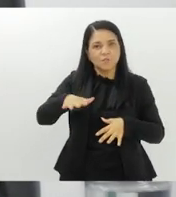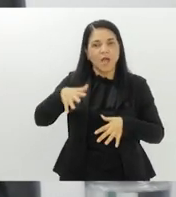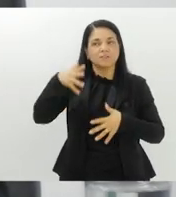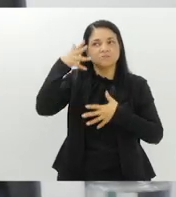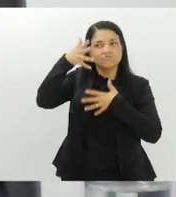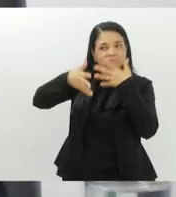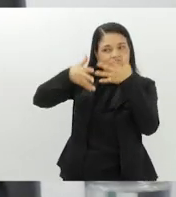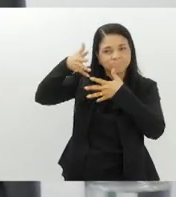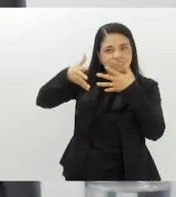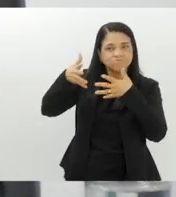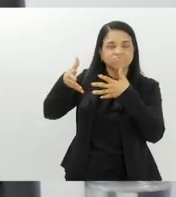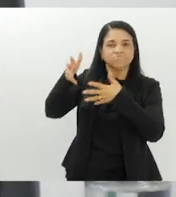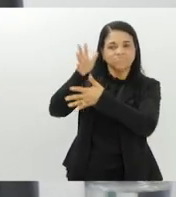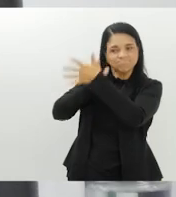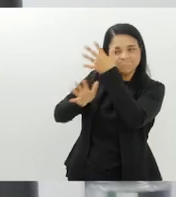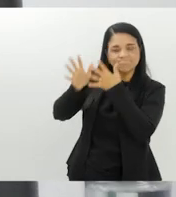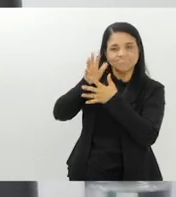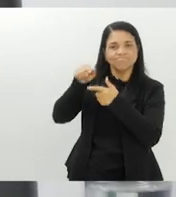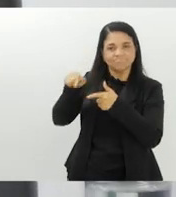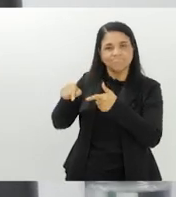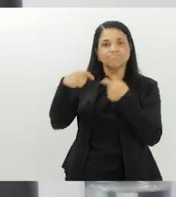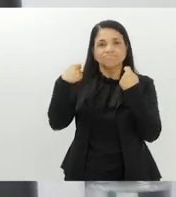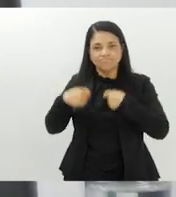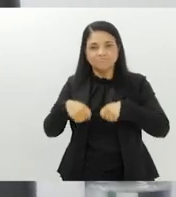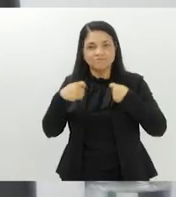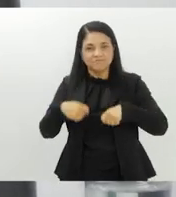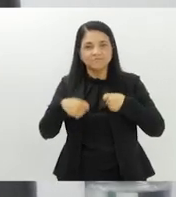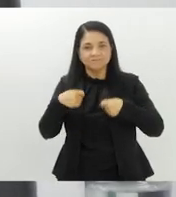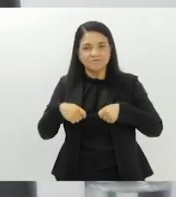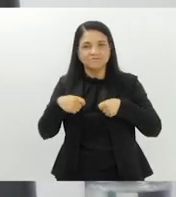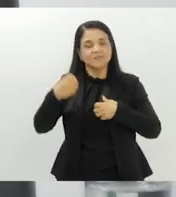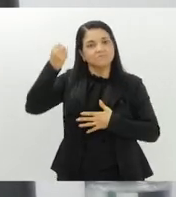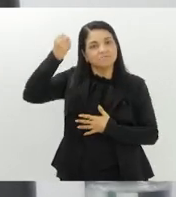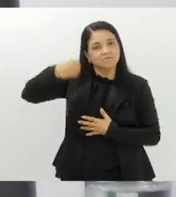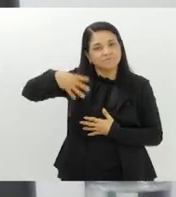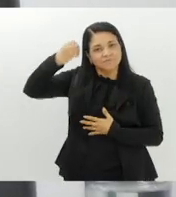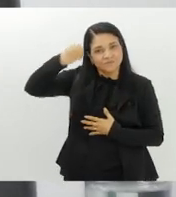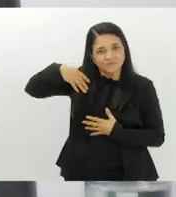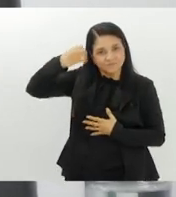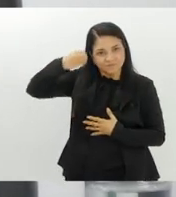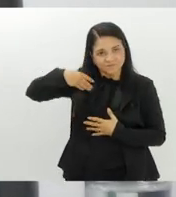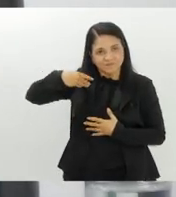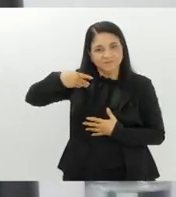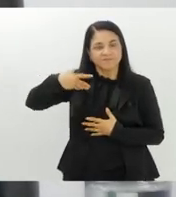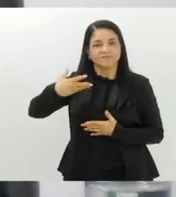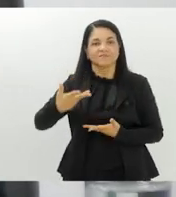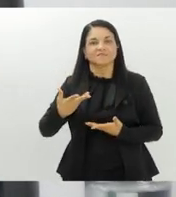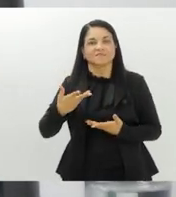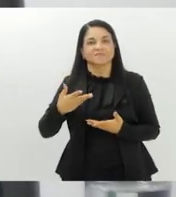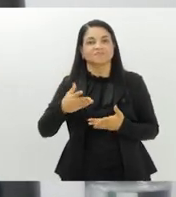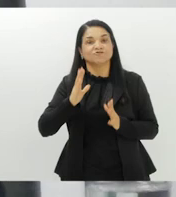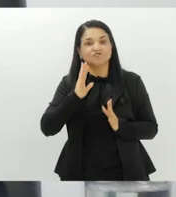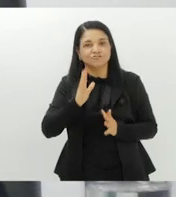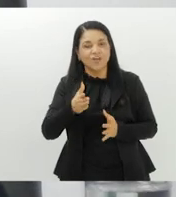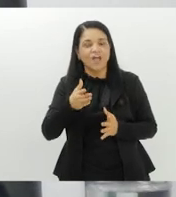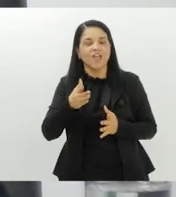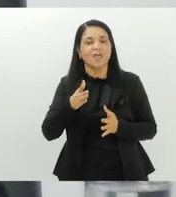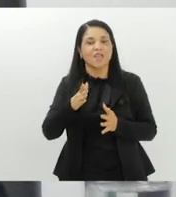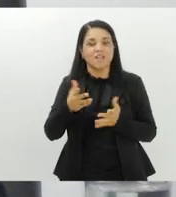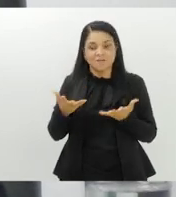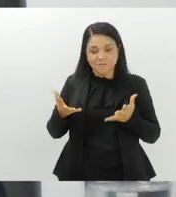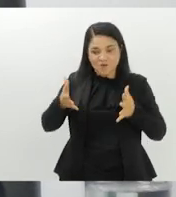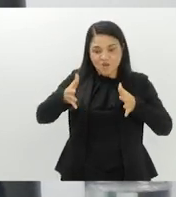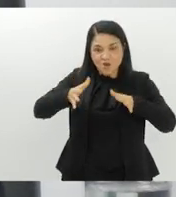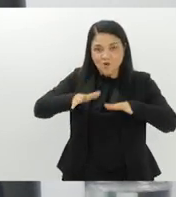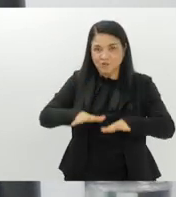de fala, ter essa necessidade de fazer a audiodescrição, né? Isso já é uma forma de incluir,